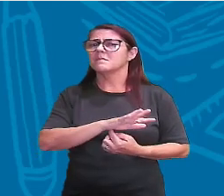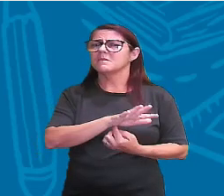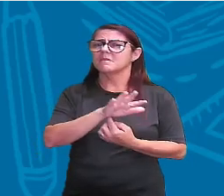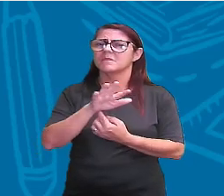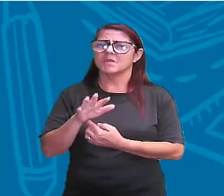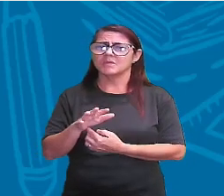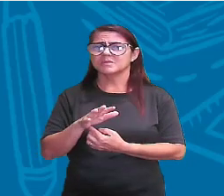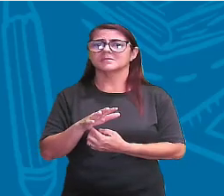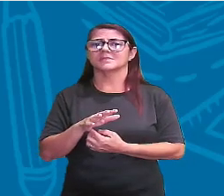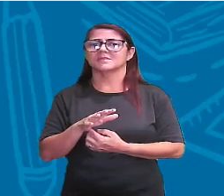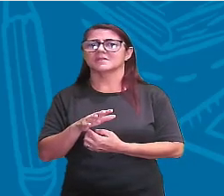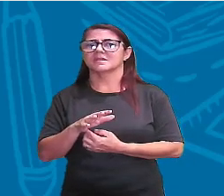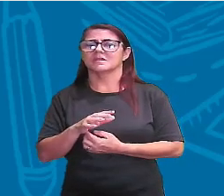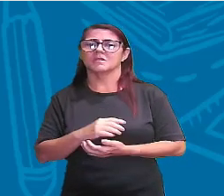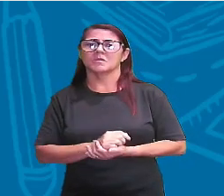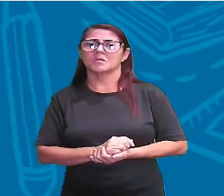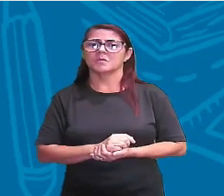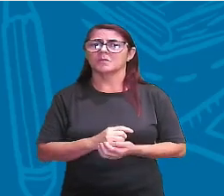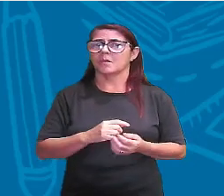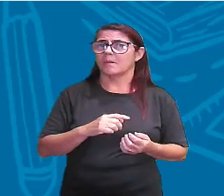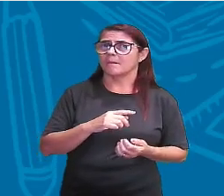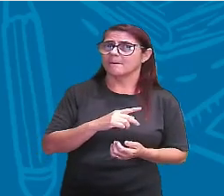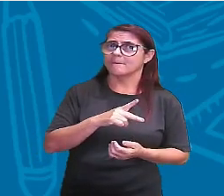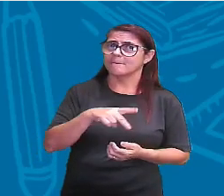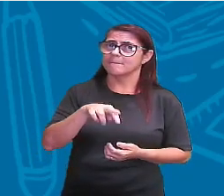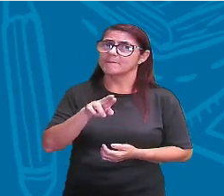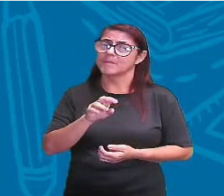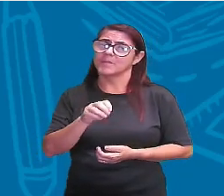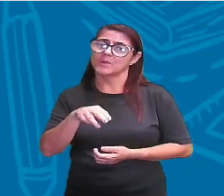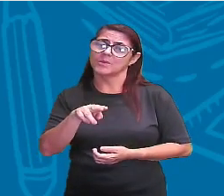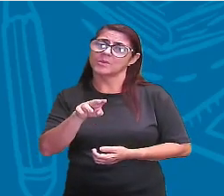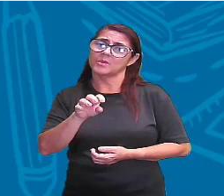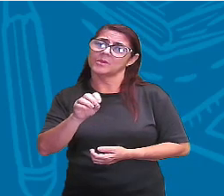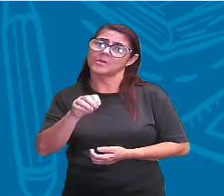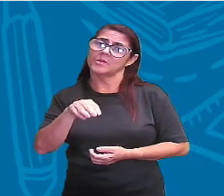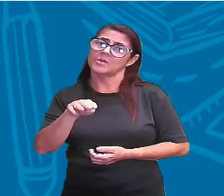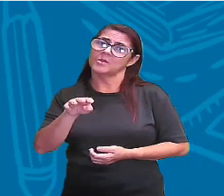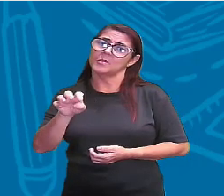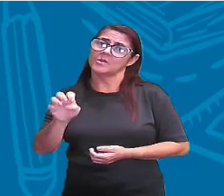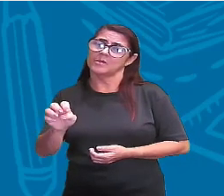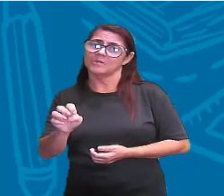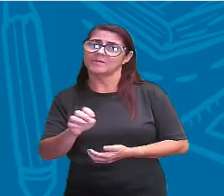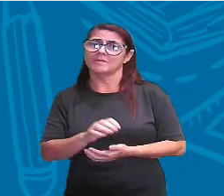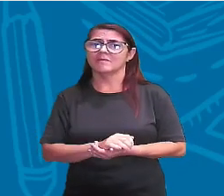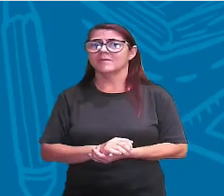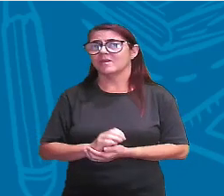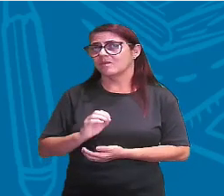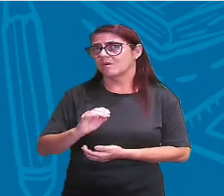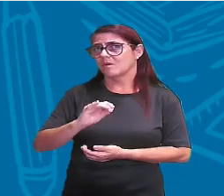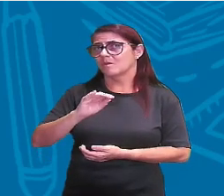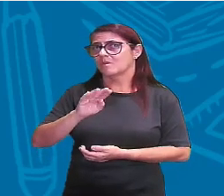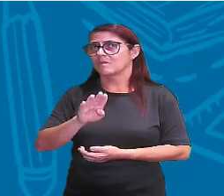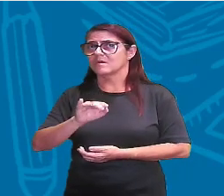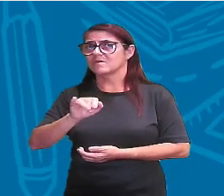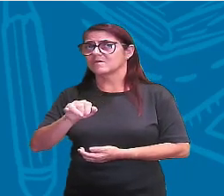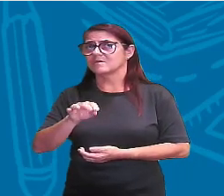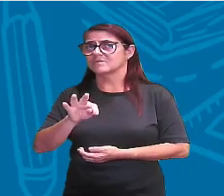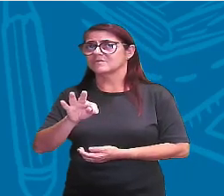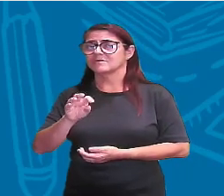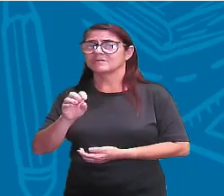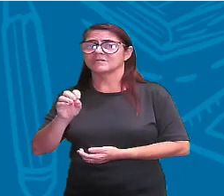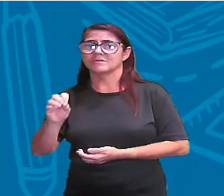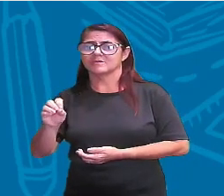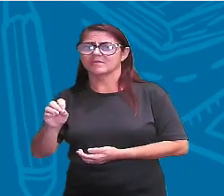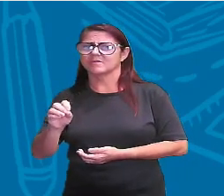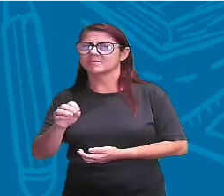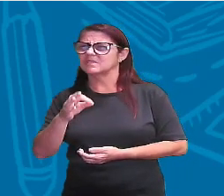o papel de pronome objeto, só pode ser quem? Letra B, isso mesmo, her. Certo?